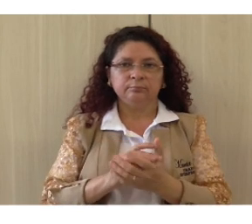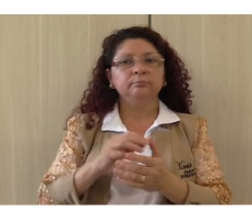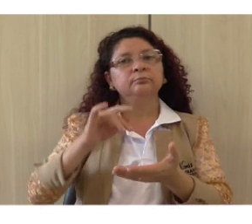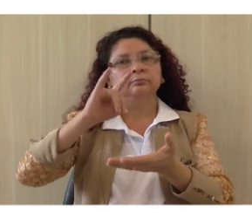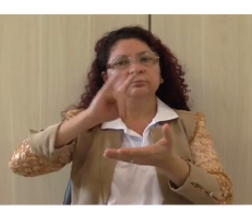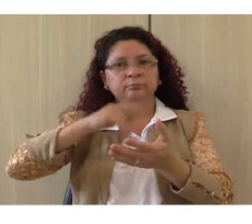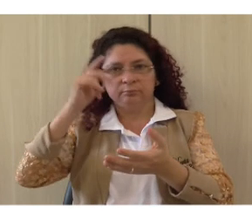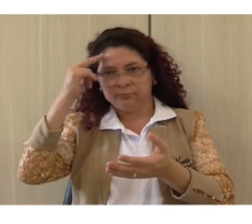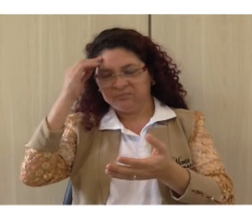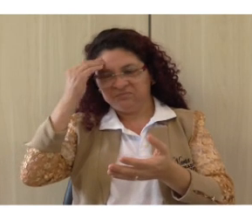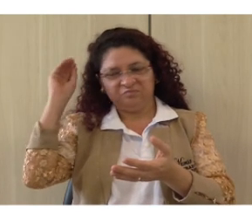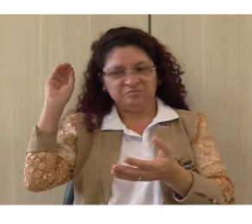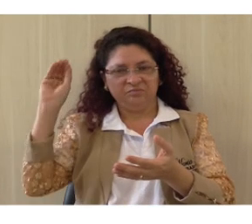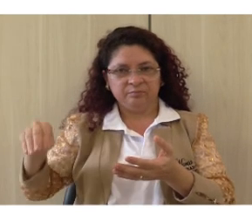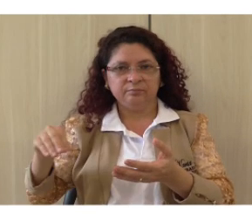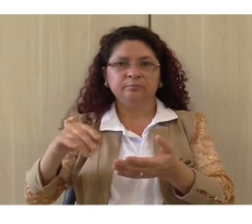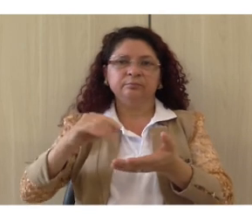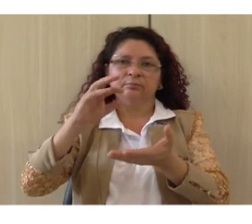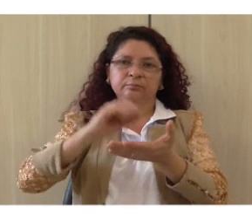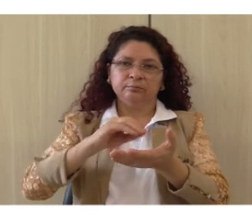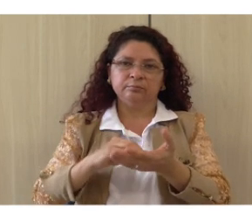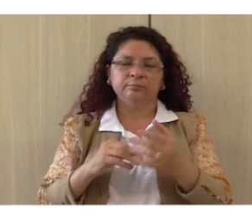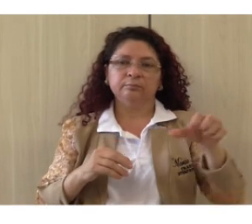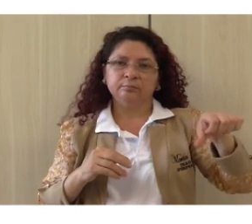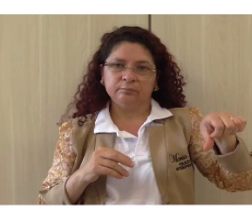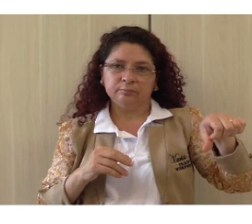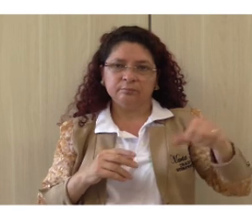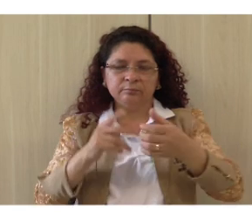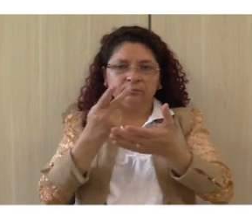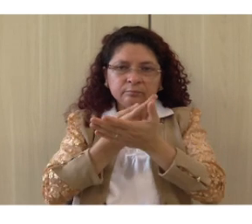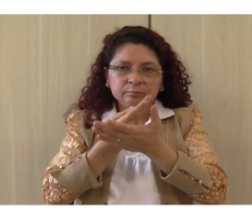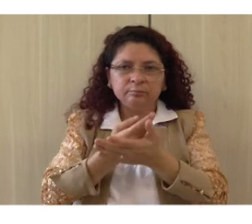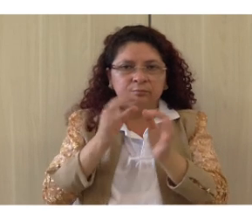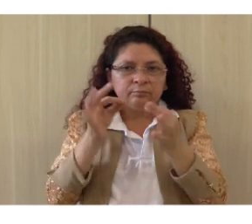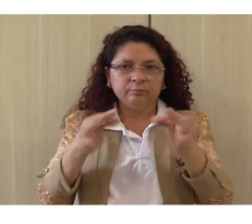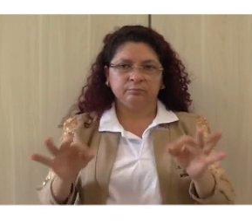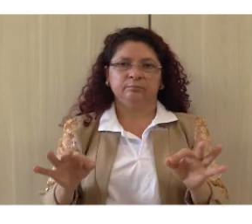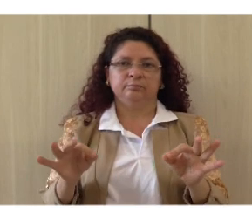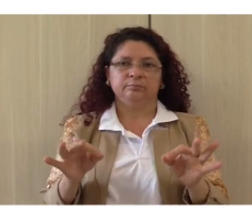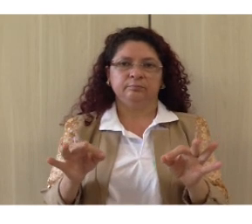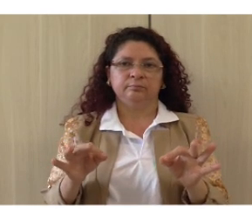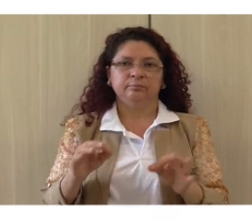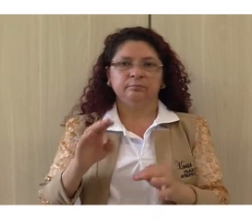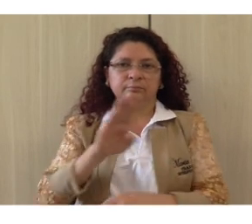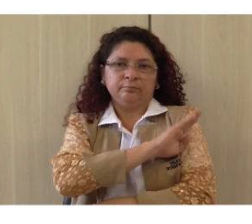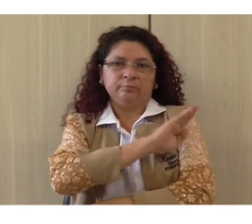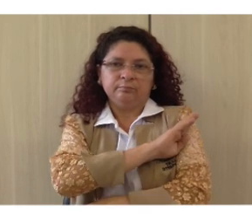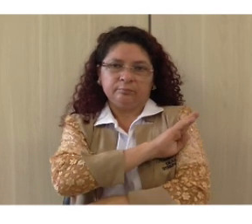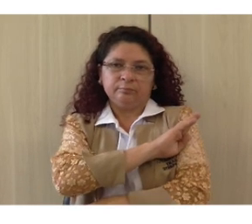Termo de desistência de vaga. Anexo 9. Procuração simples. Bragança,